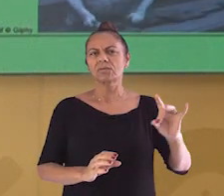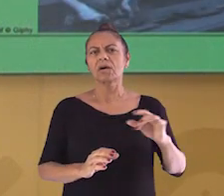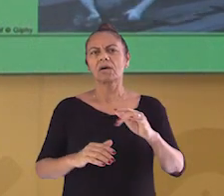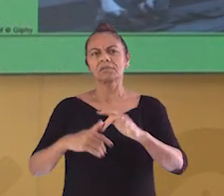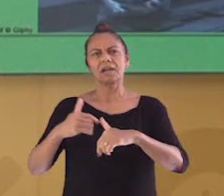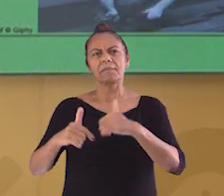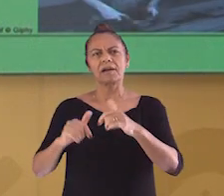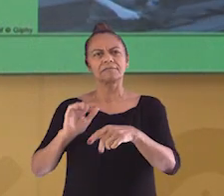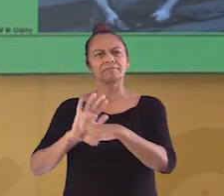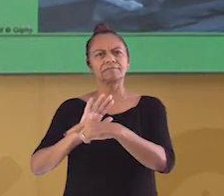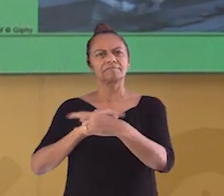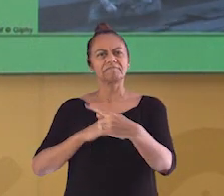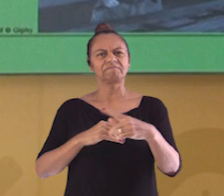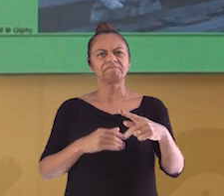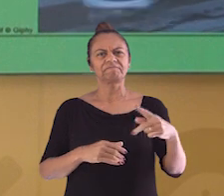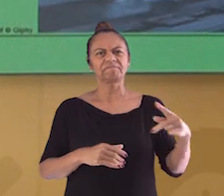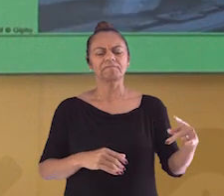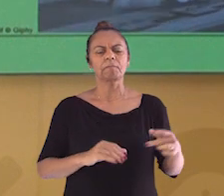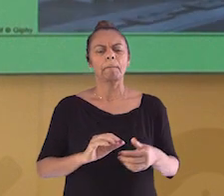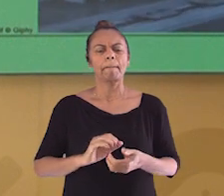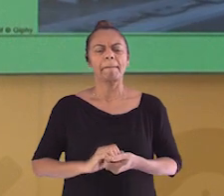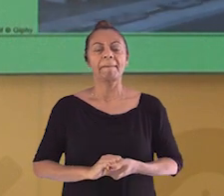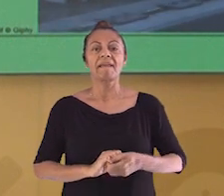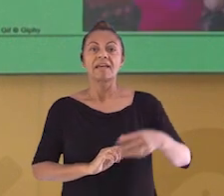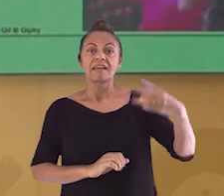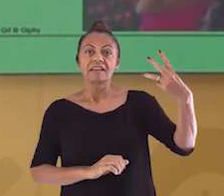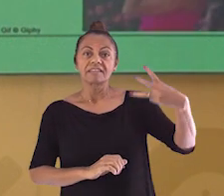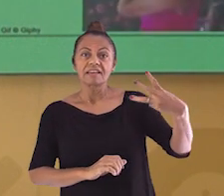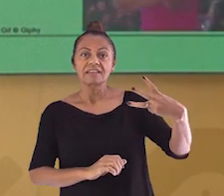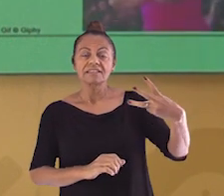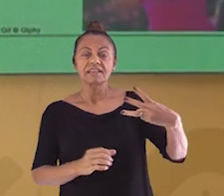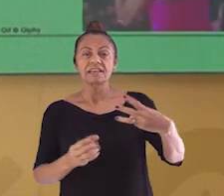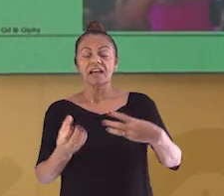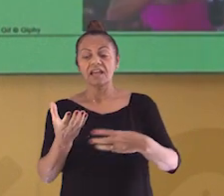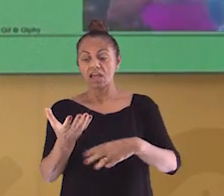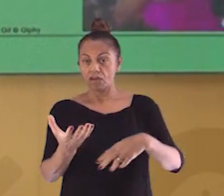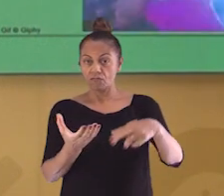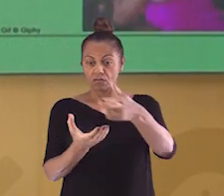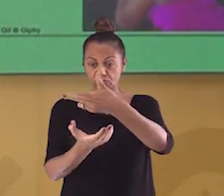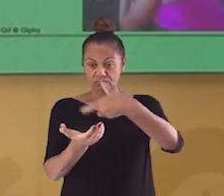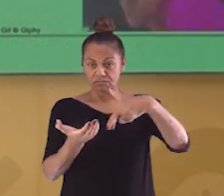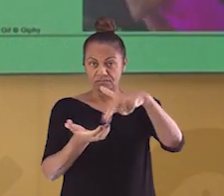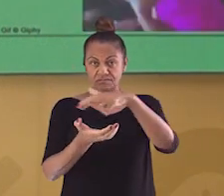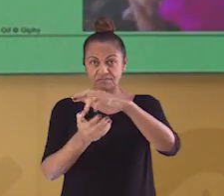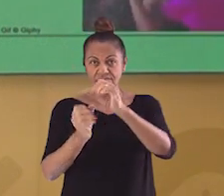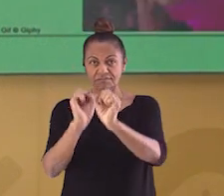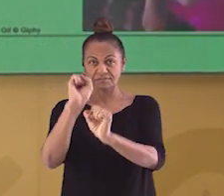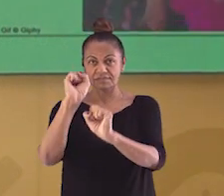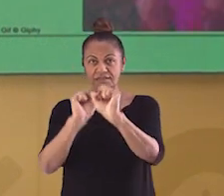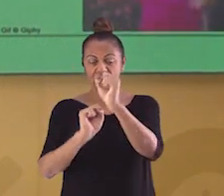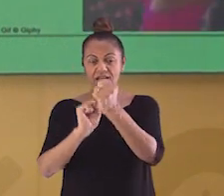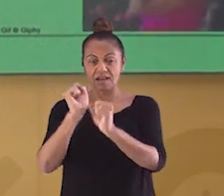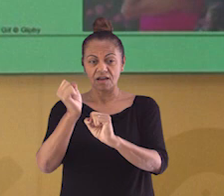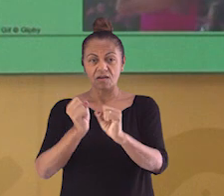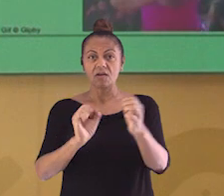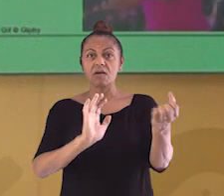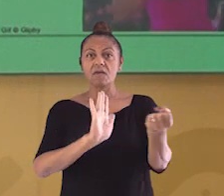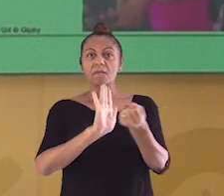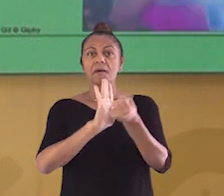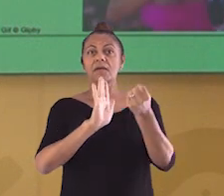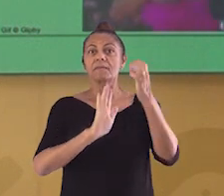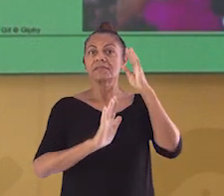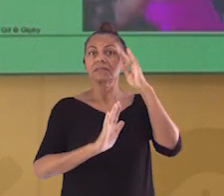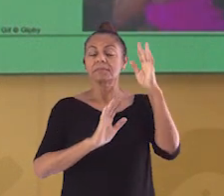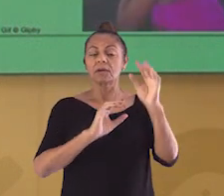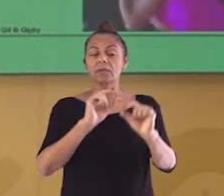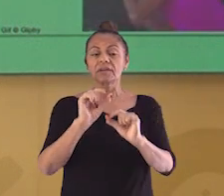pedacinho. Terceira Revolução Industrial. Na terceira Revolução Industrial, o